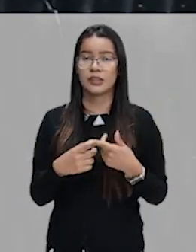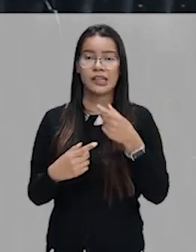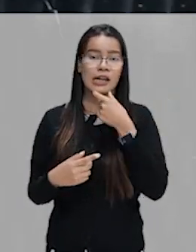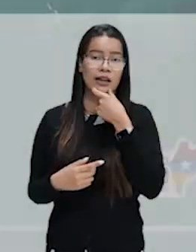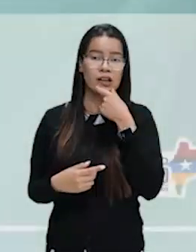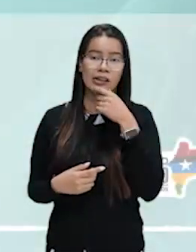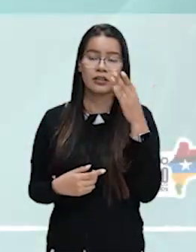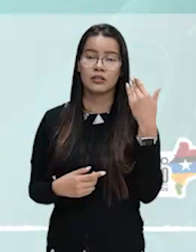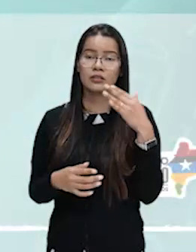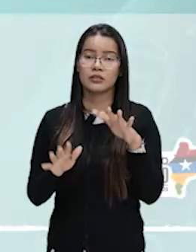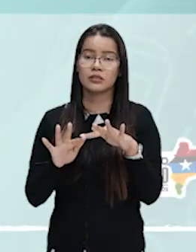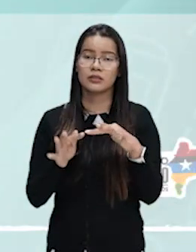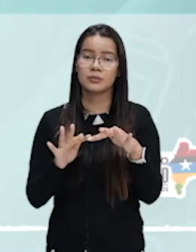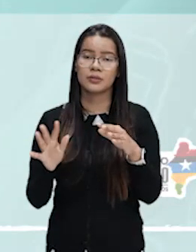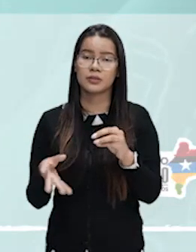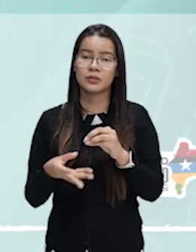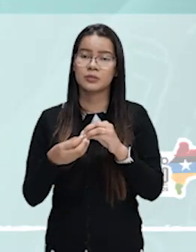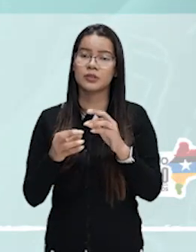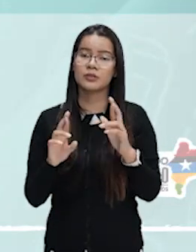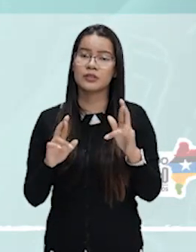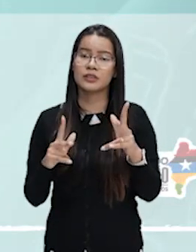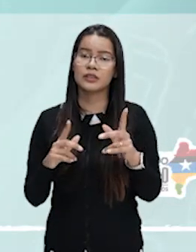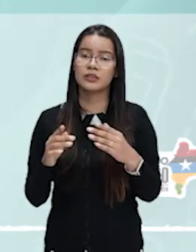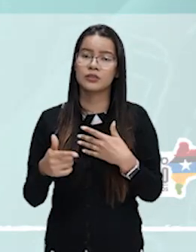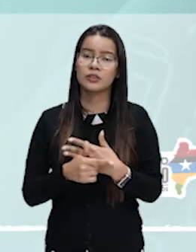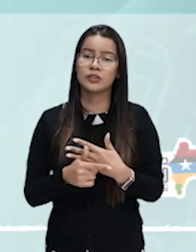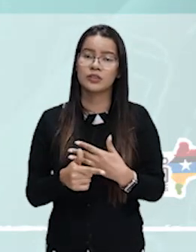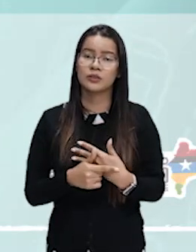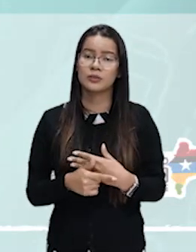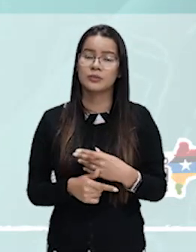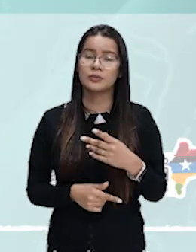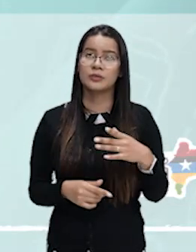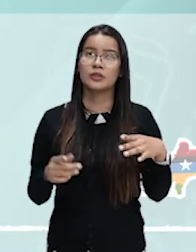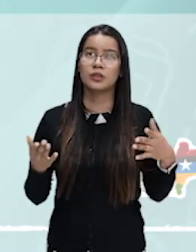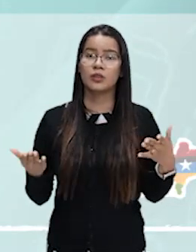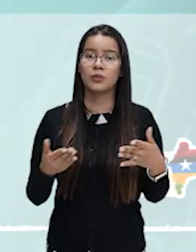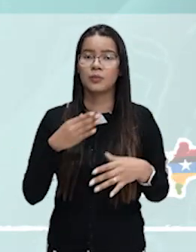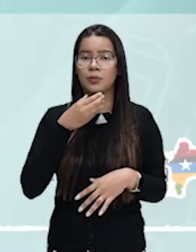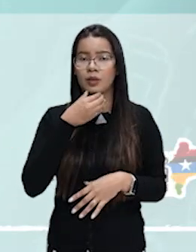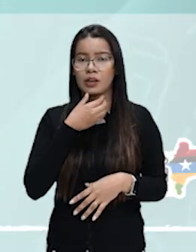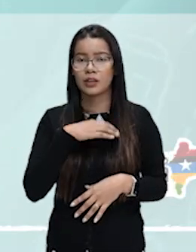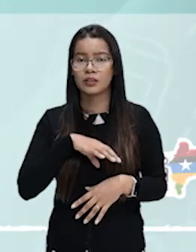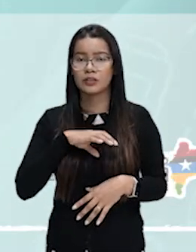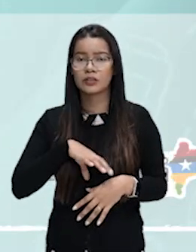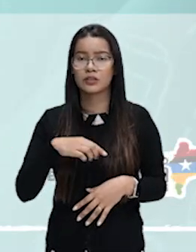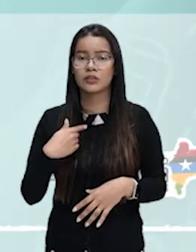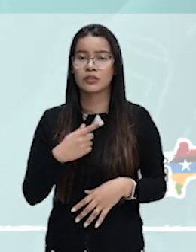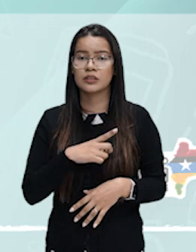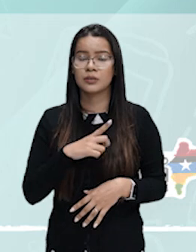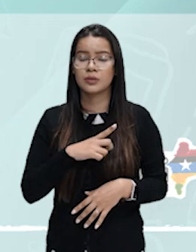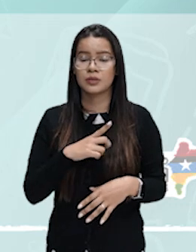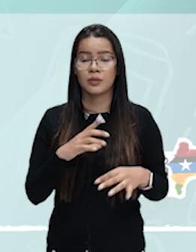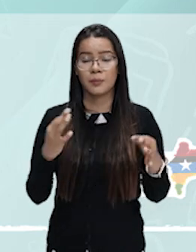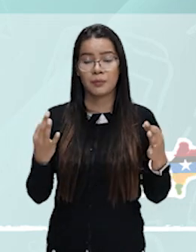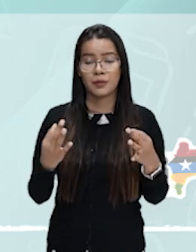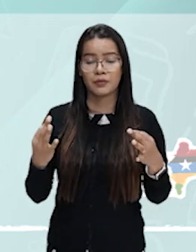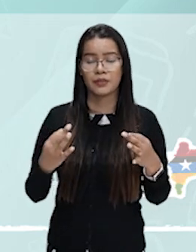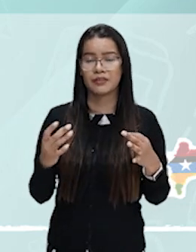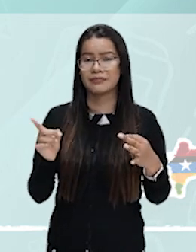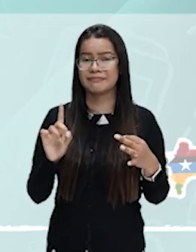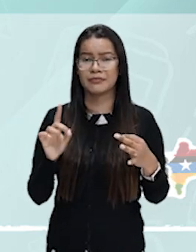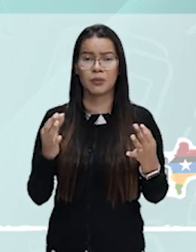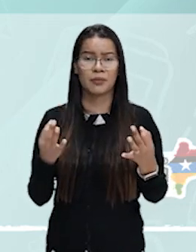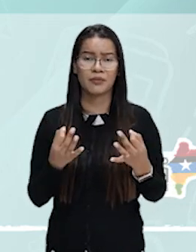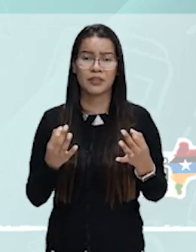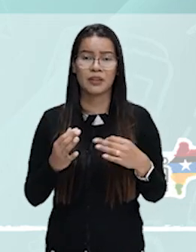simples acumula diferentes funções de pretérito. No português nós temos pretérito perfeito, imperfeito e mais que perfeito. No inglês nós